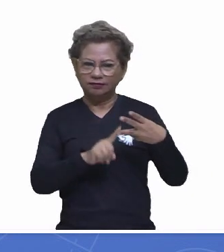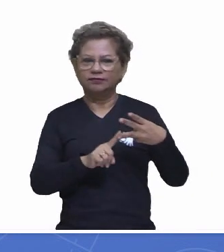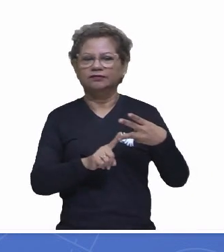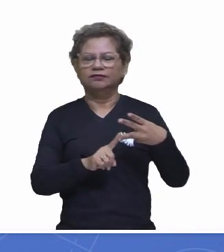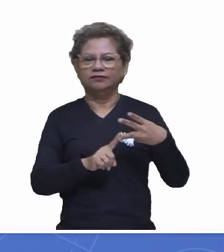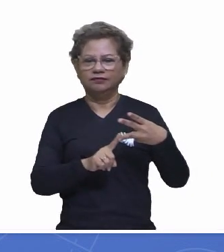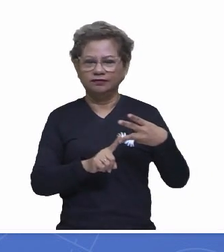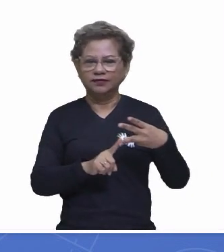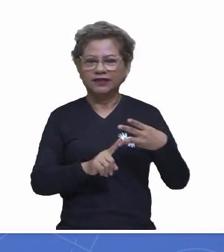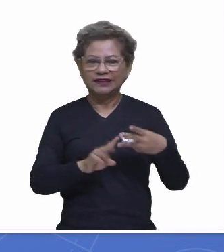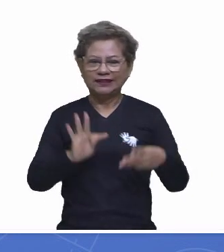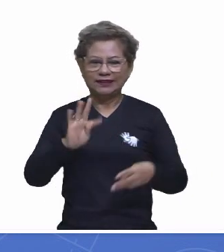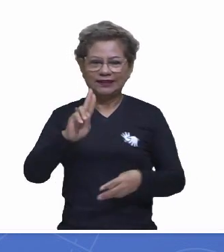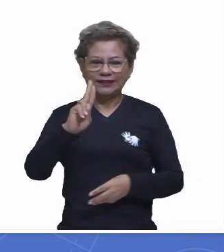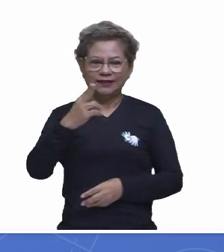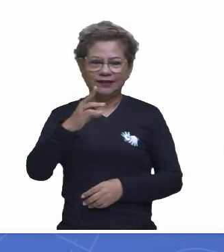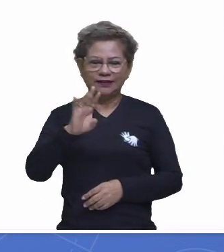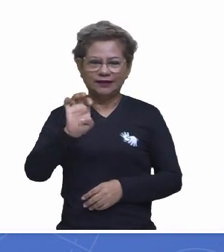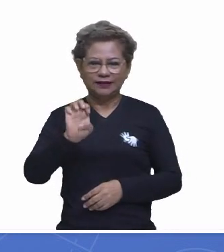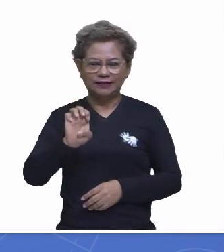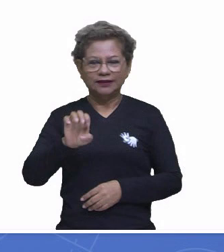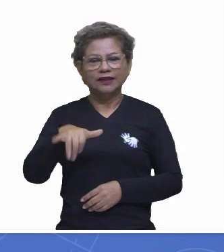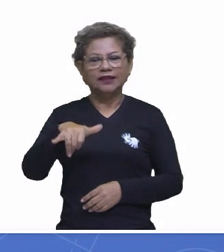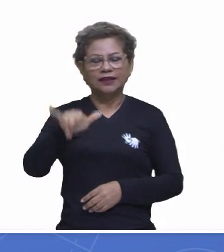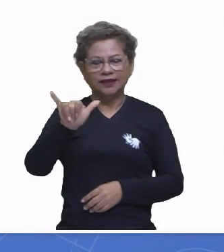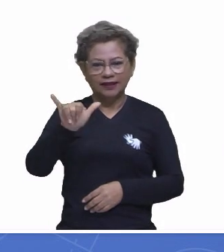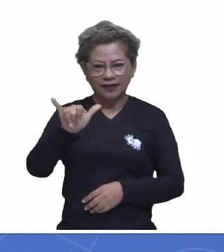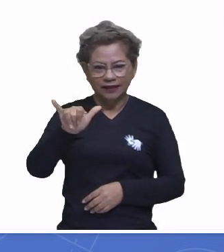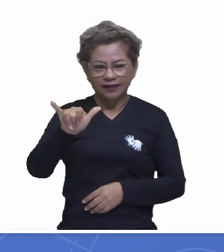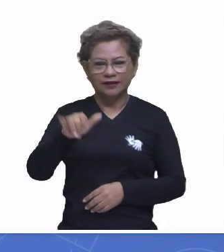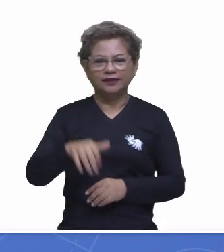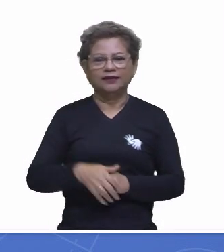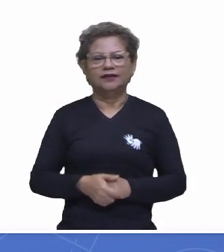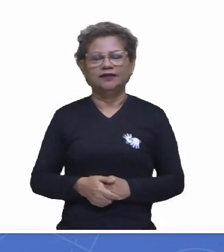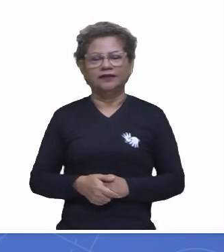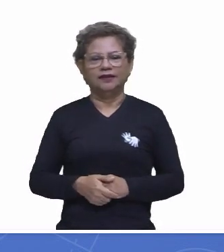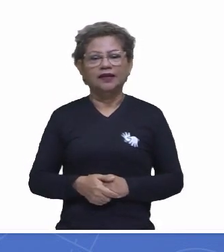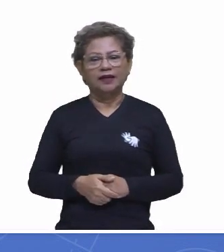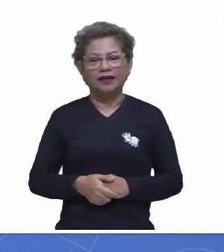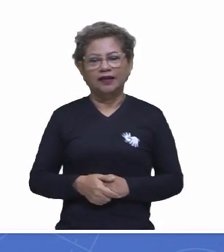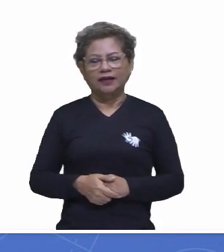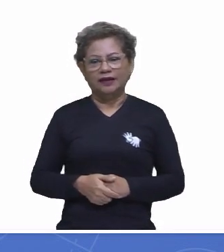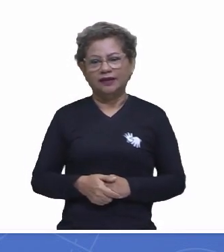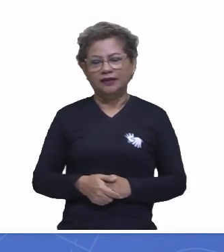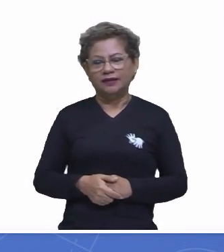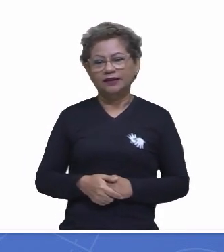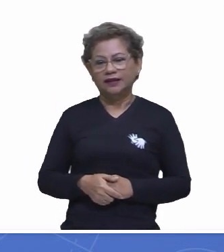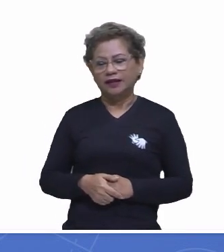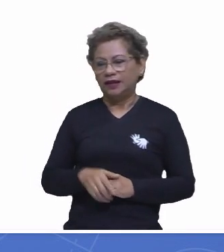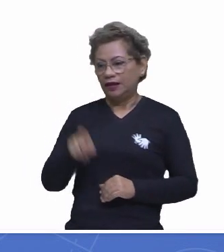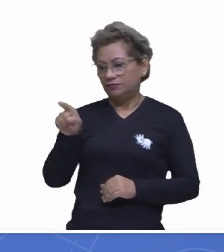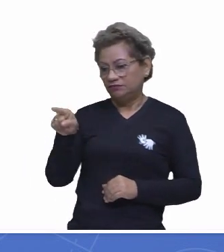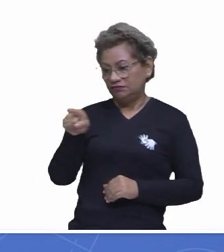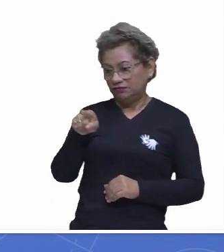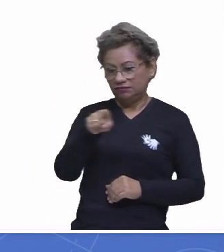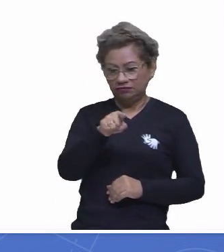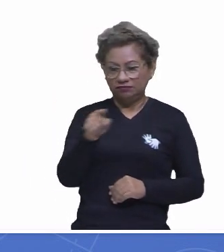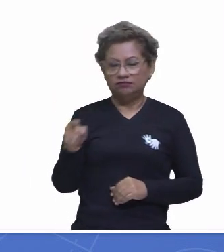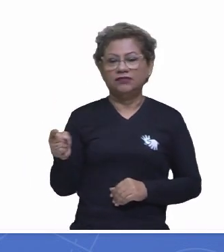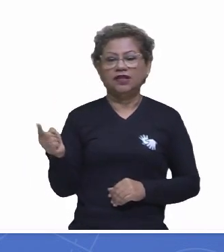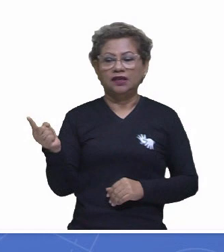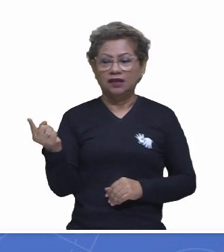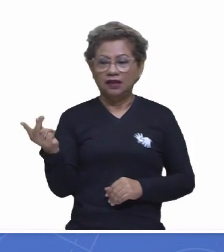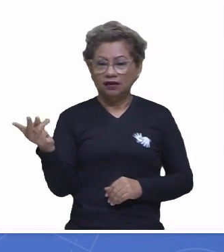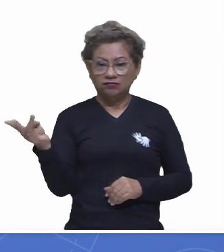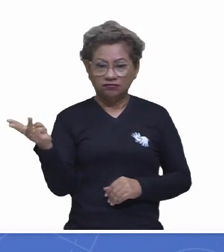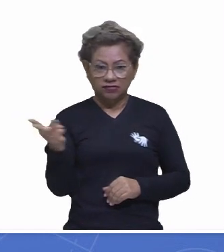seu projeto da faculdade, tá certo? Vamos ver qual é a resposta correta agora? Então, nós tínhamos todas as opções